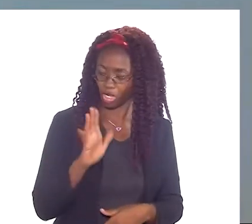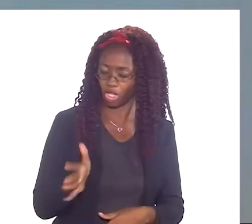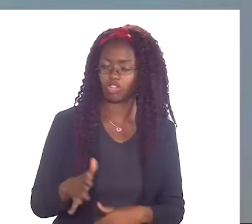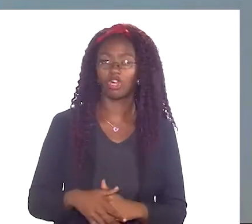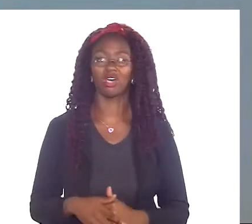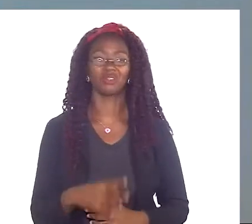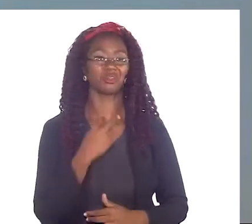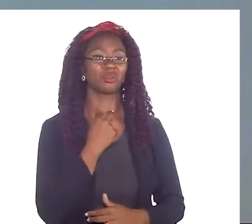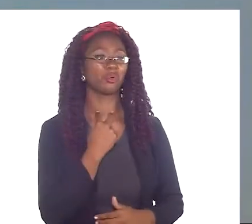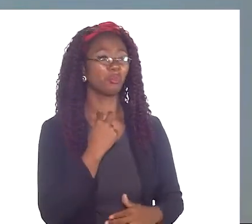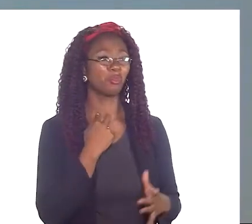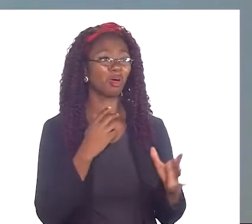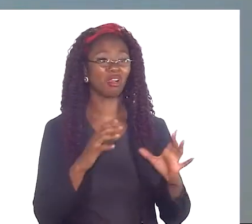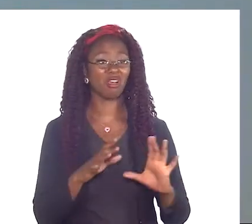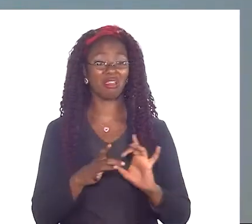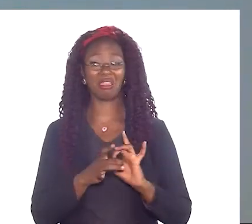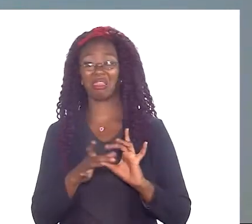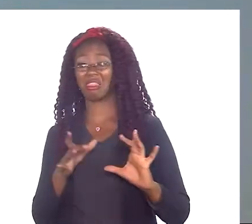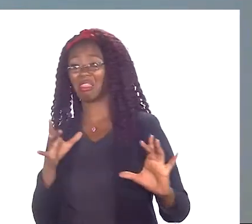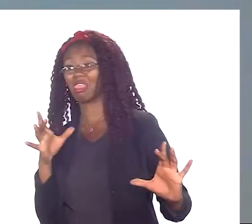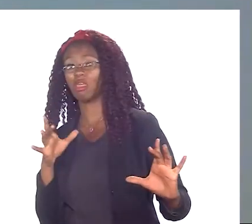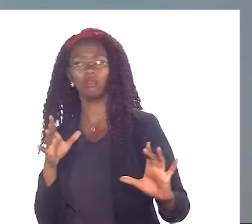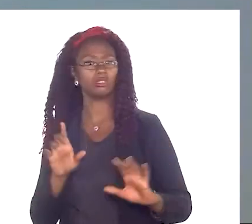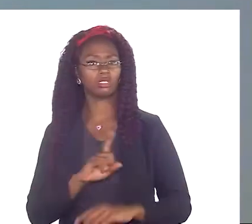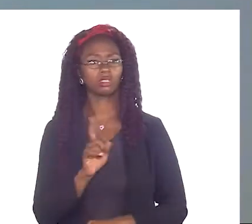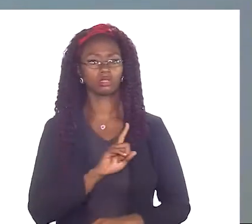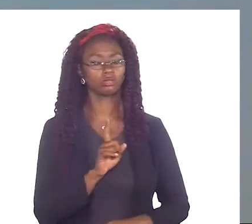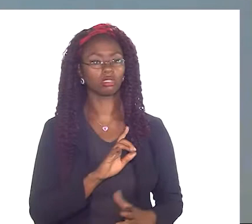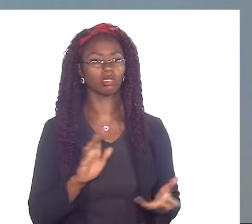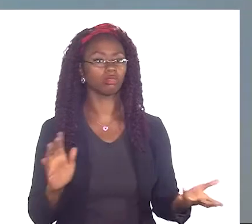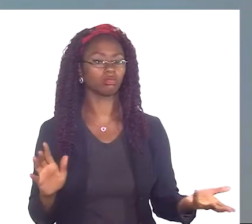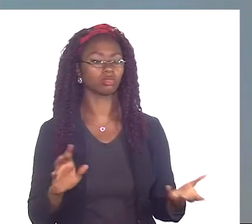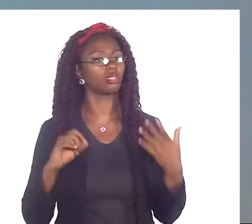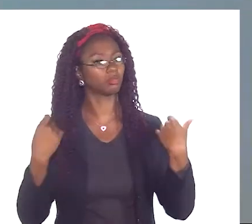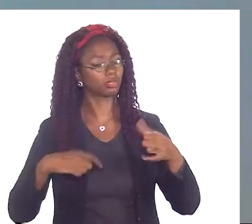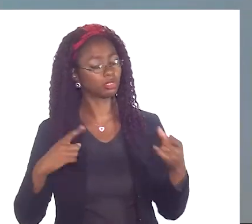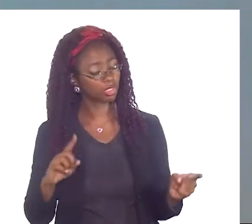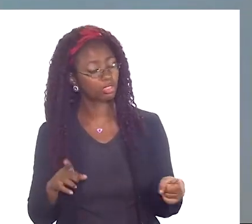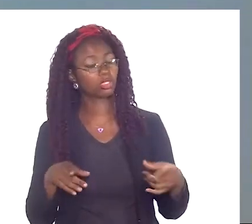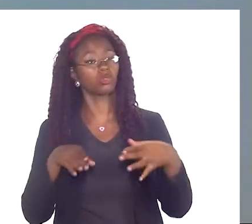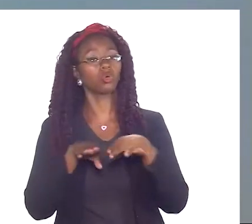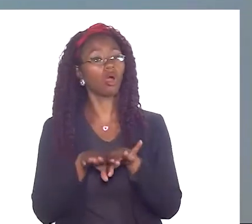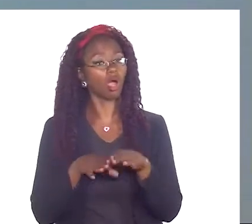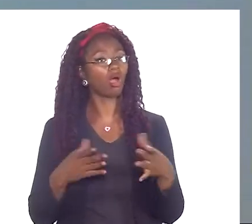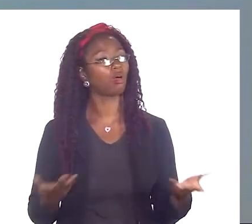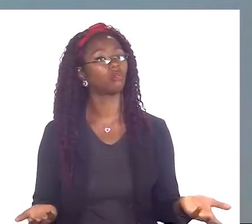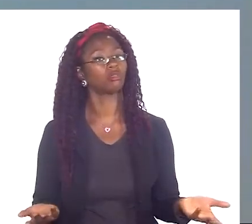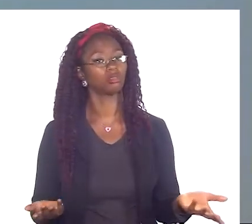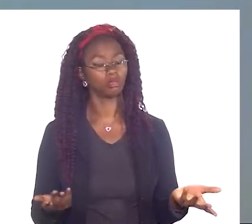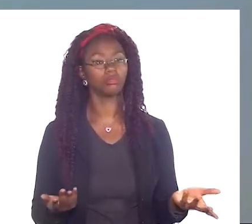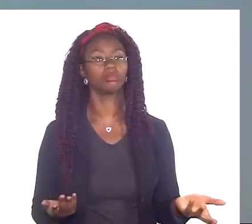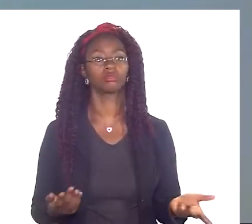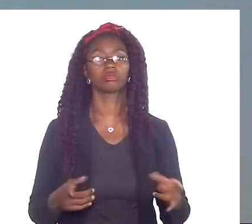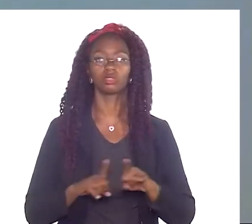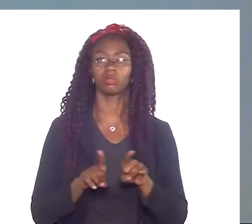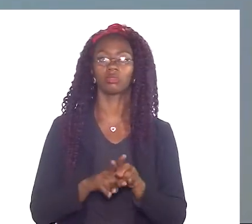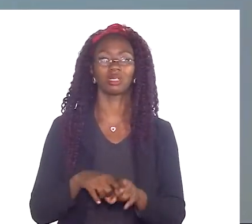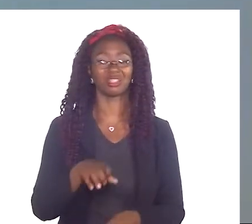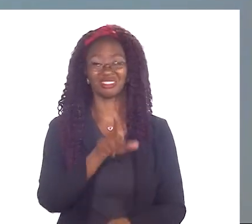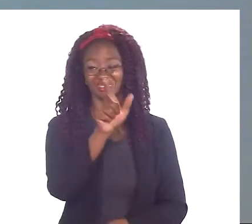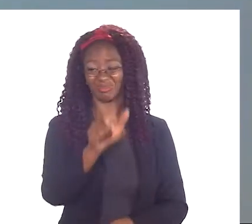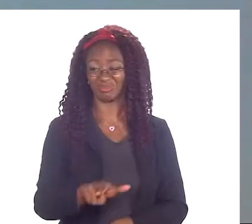trouxeram, não pode ser desconectado com o que ela disse e a atitude que ela tem em redes sociais. Então, eu acho que